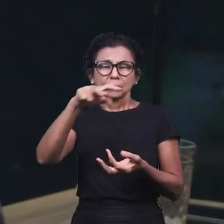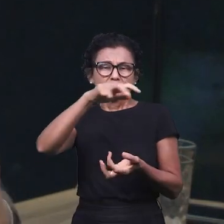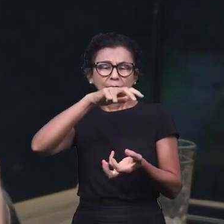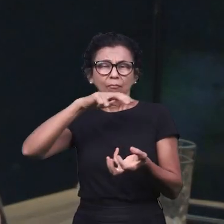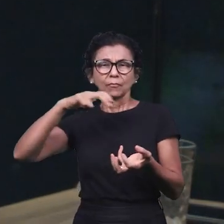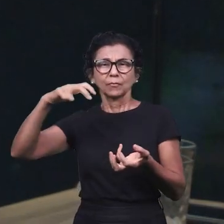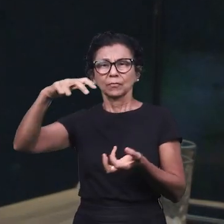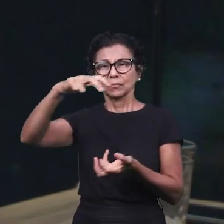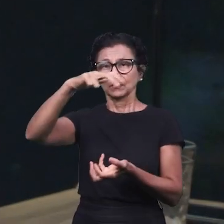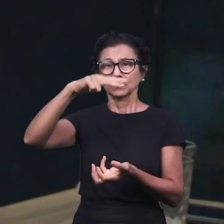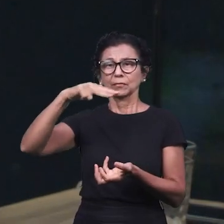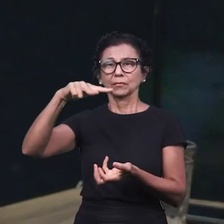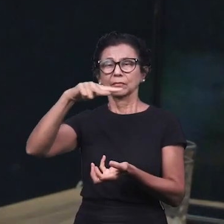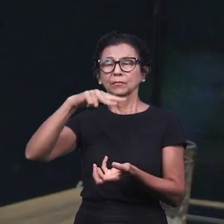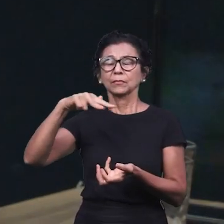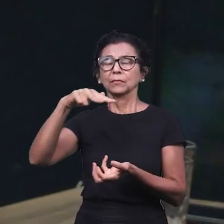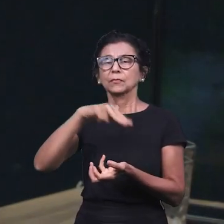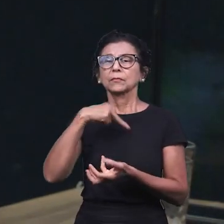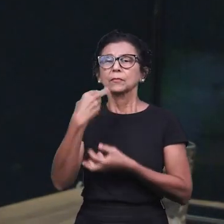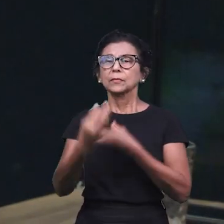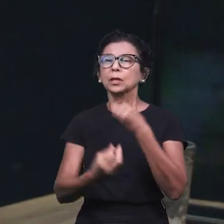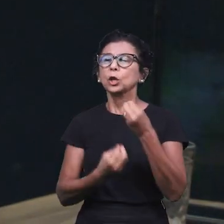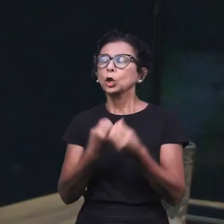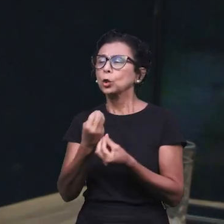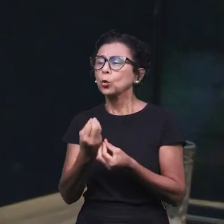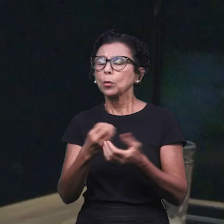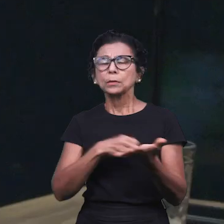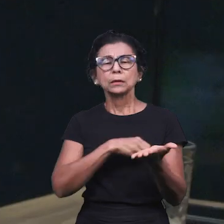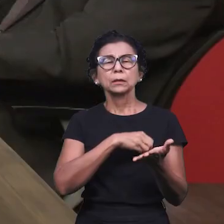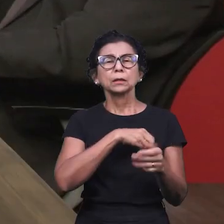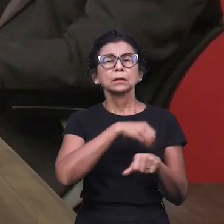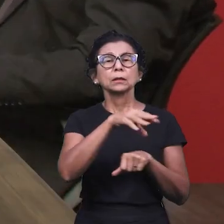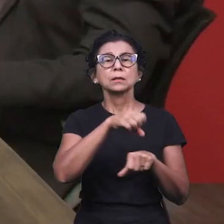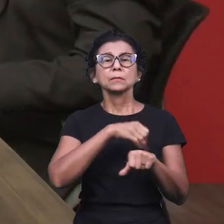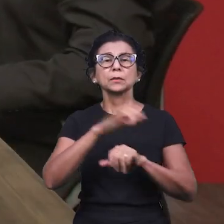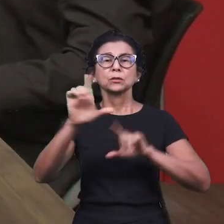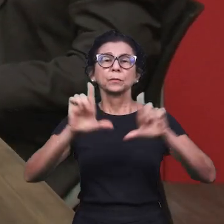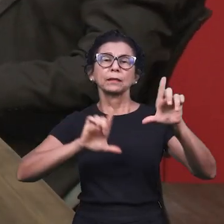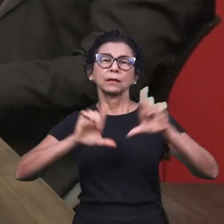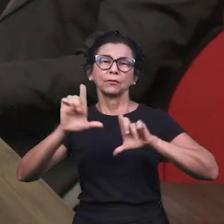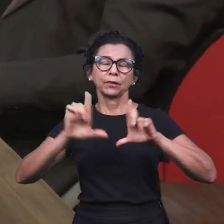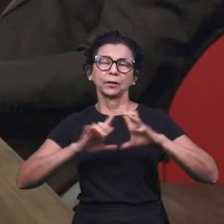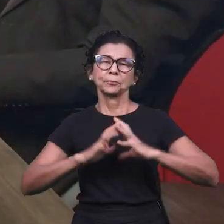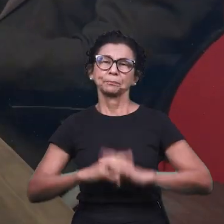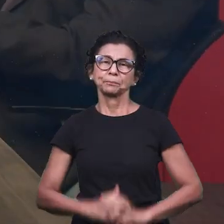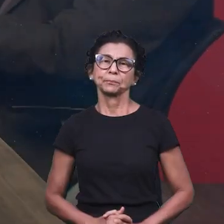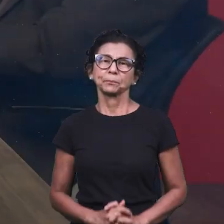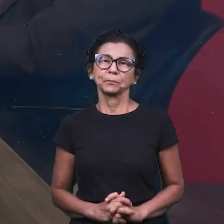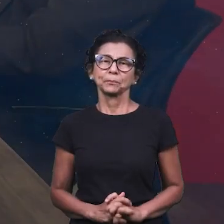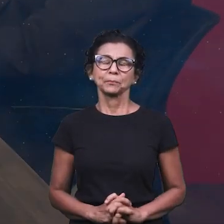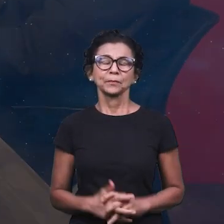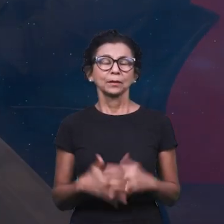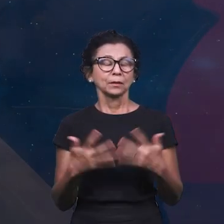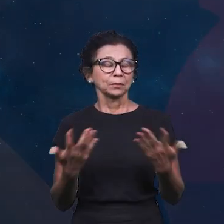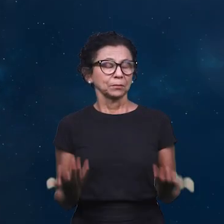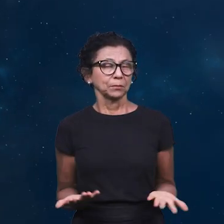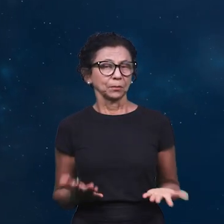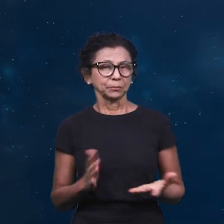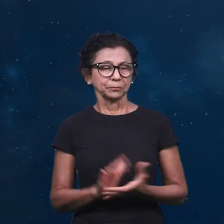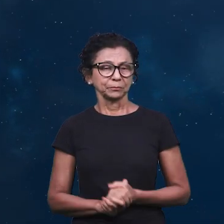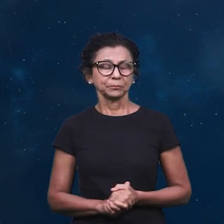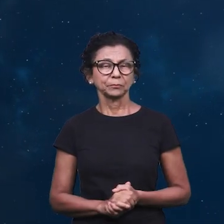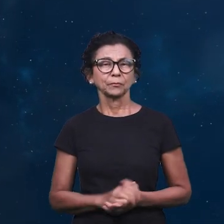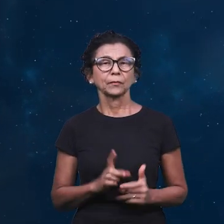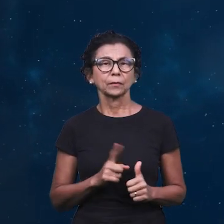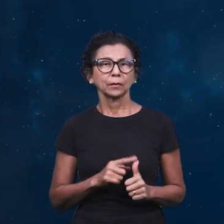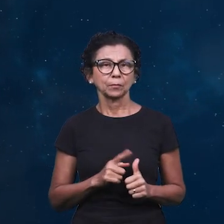de sinais de TV via satélite. Amém. Bom, pastor Fernando,